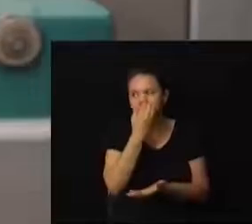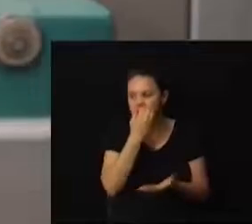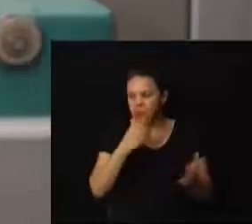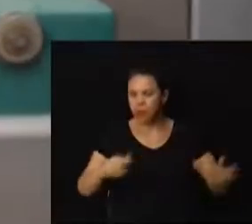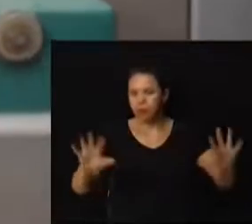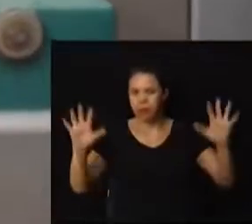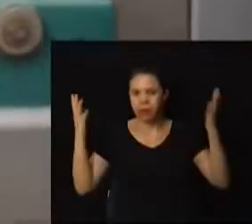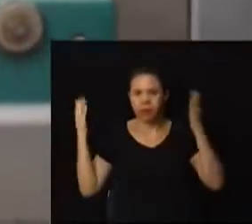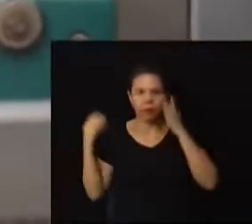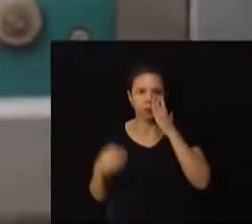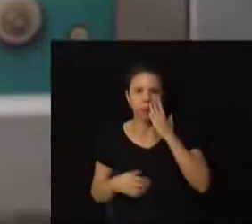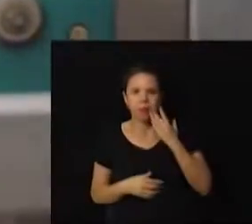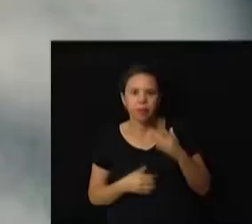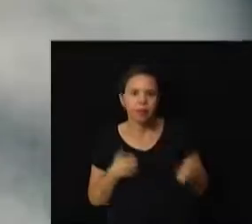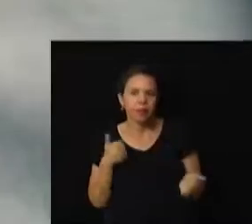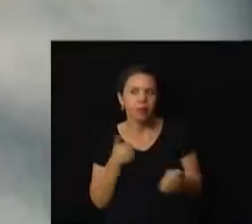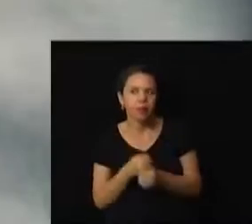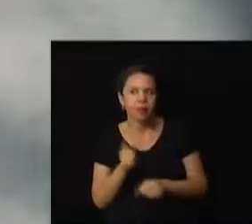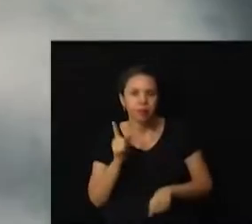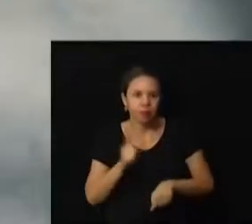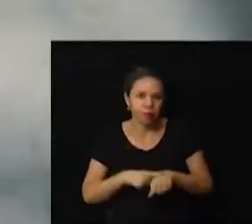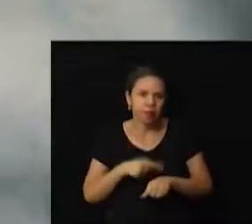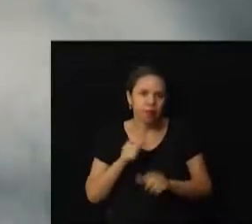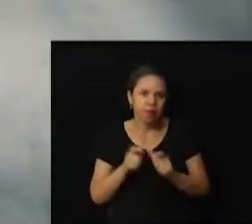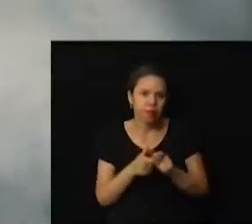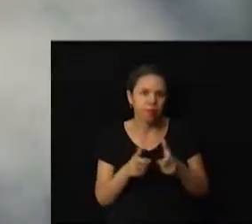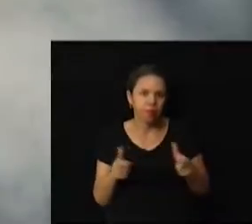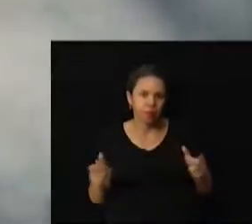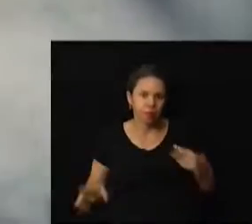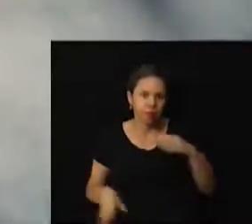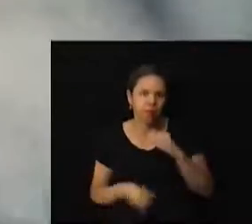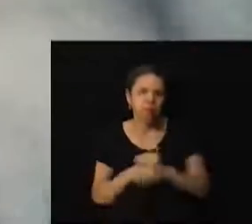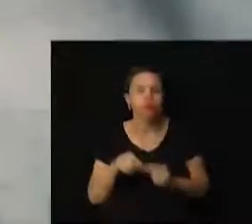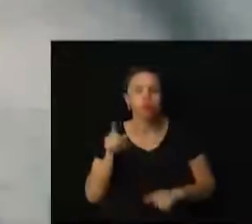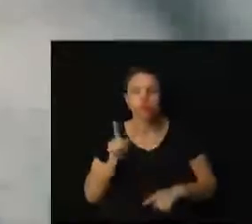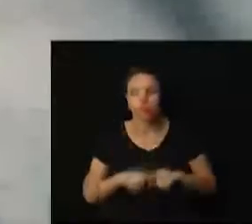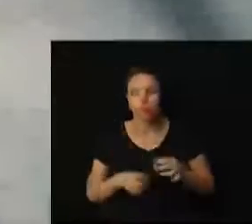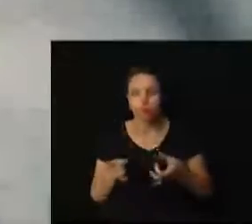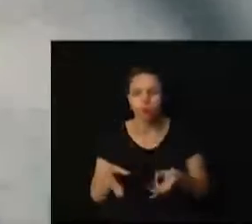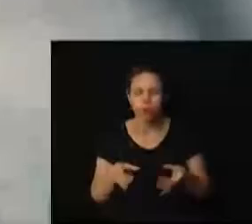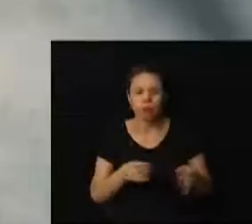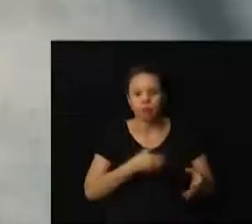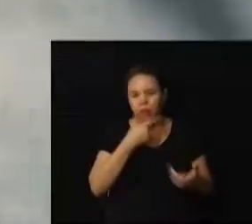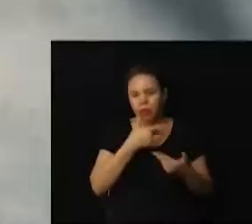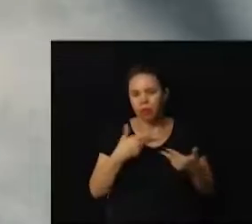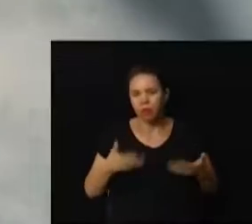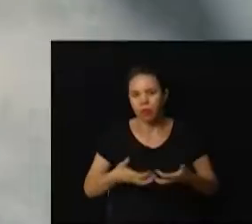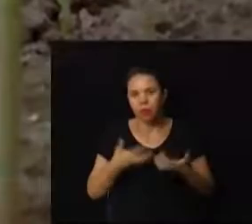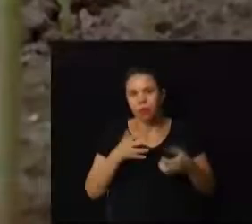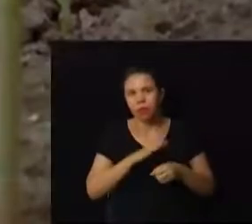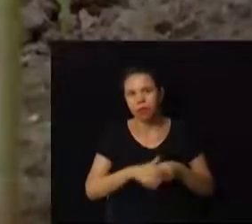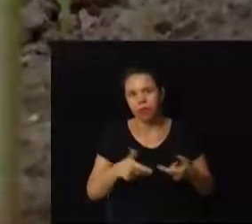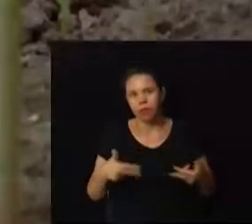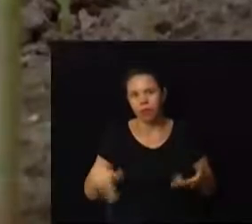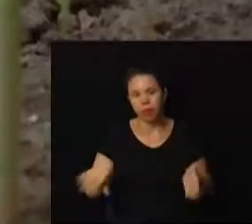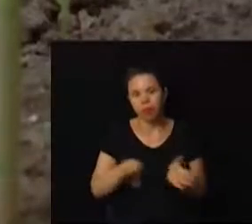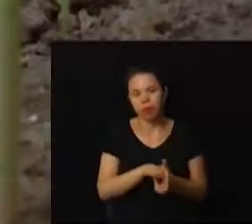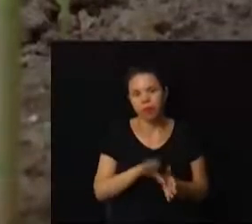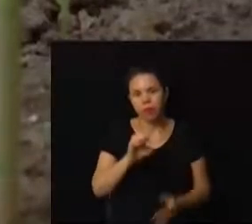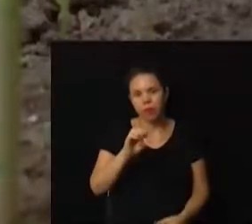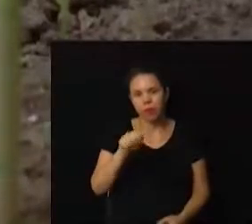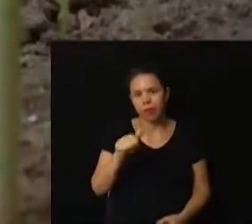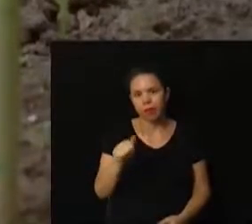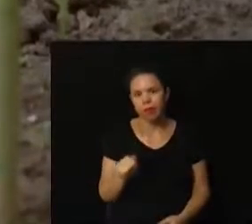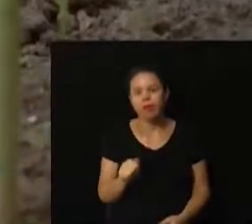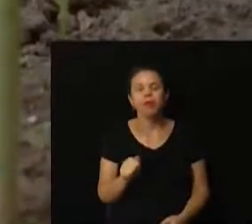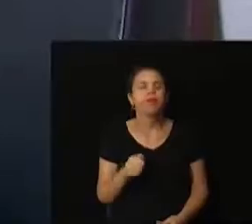Departamento de Parques e Jardins. Em pouco tempo, ela vai acrescentar ao material sobras de frutas e verduras